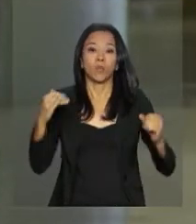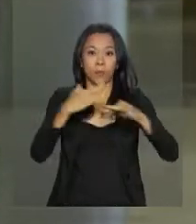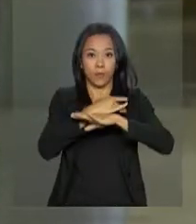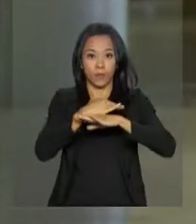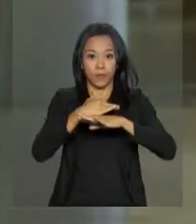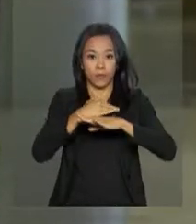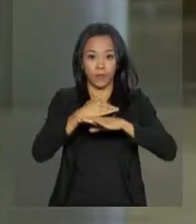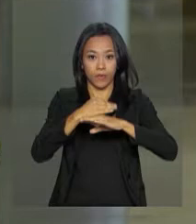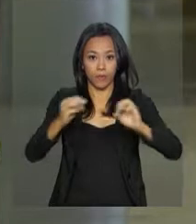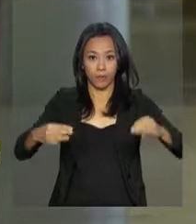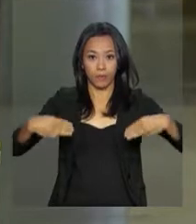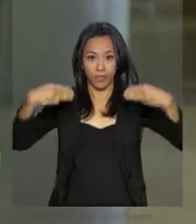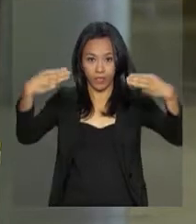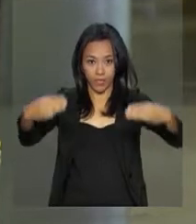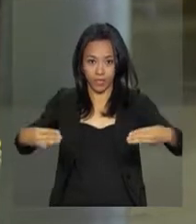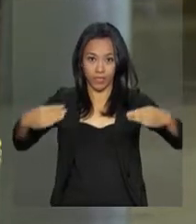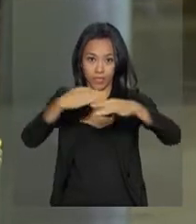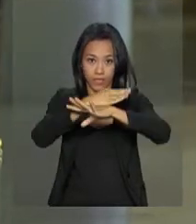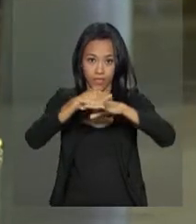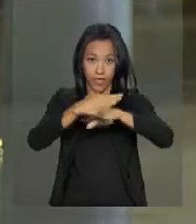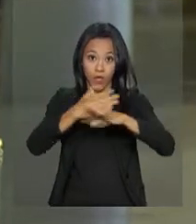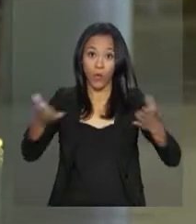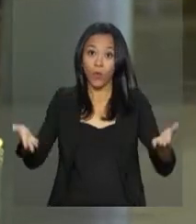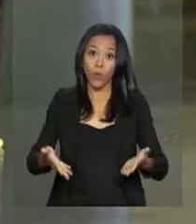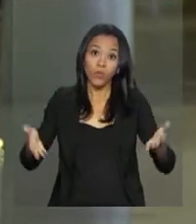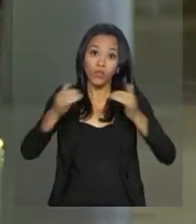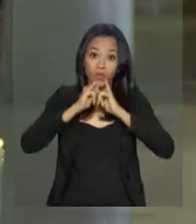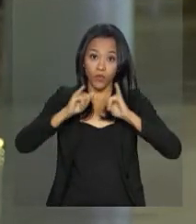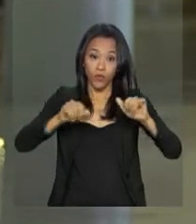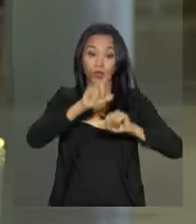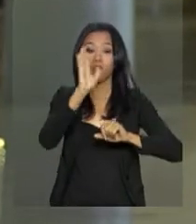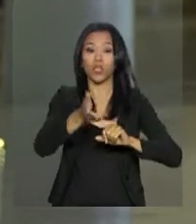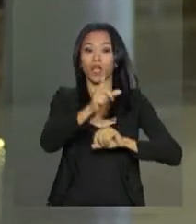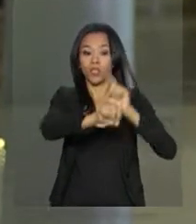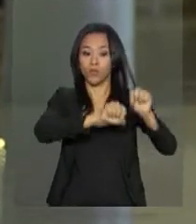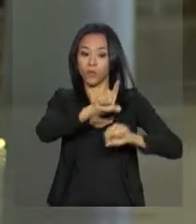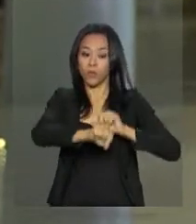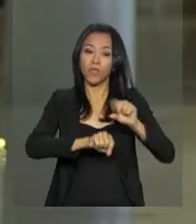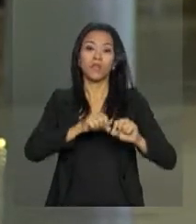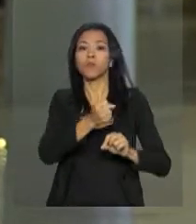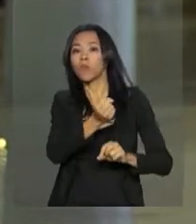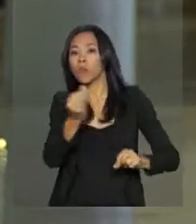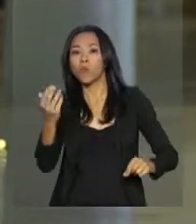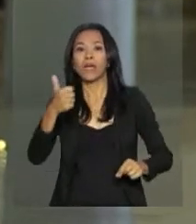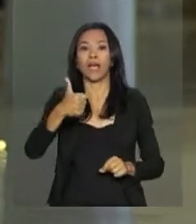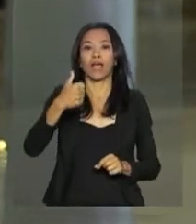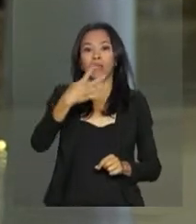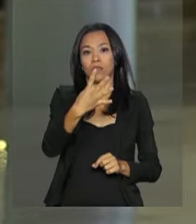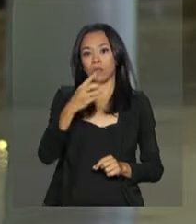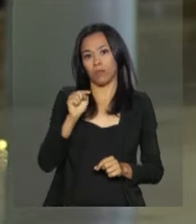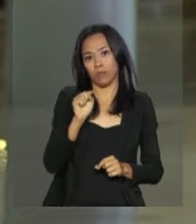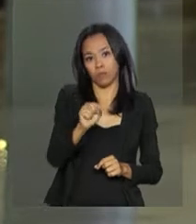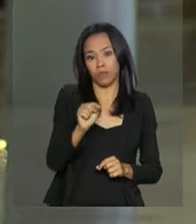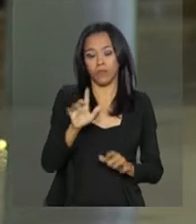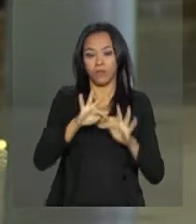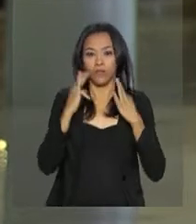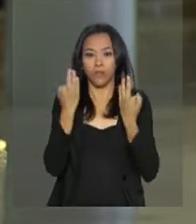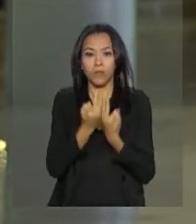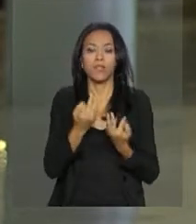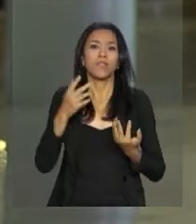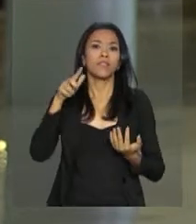divulgou hoje que foram selecionados praticamente 14 mil famílias de 79 municípios